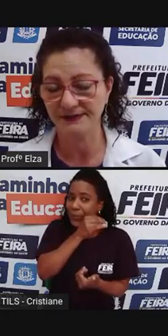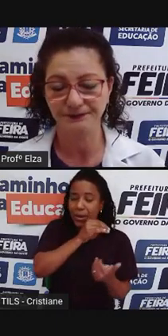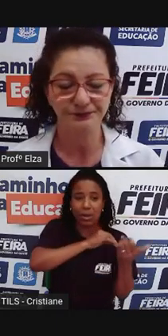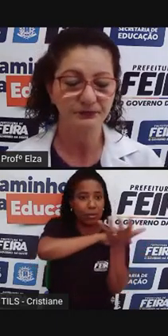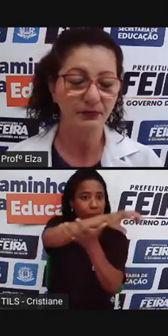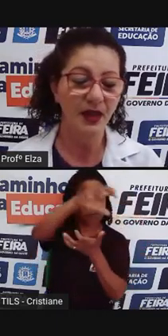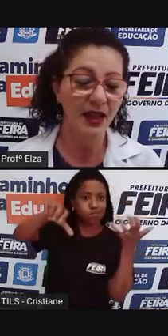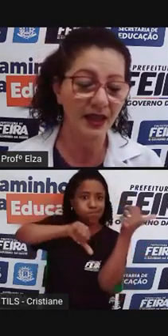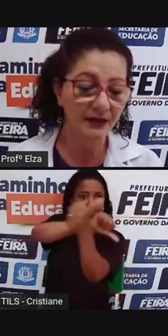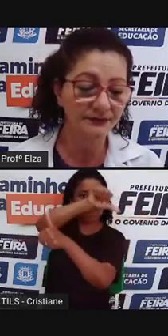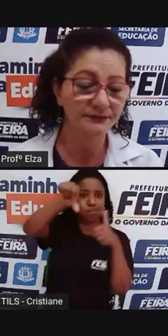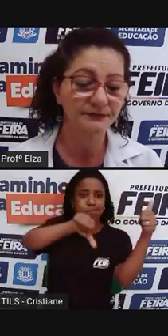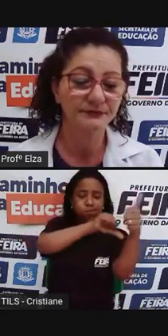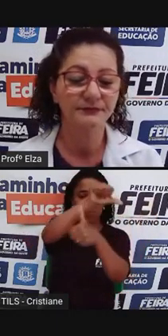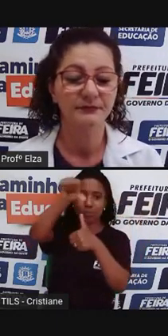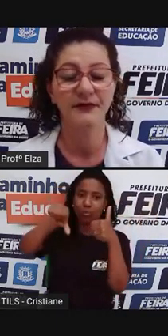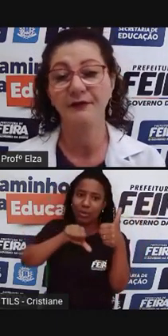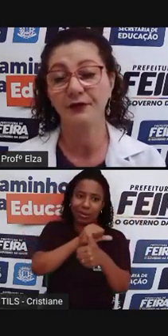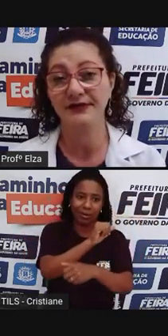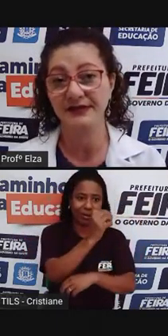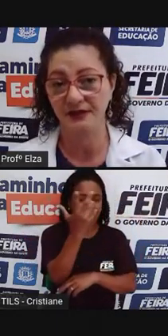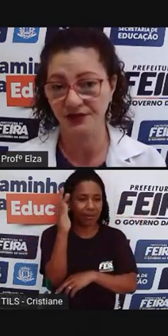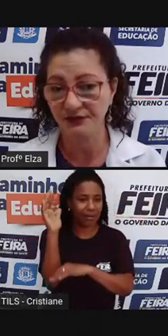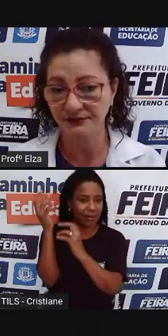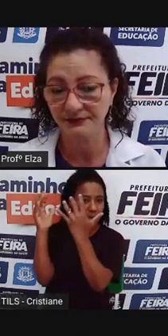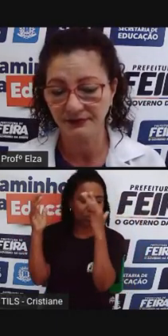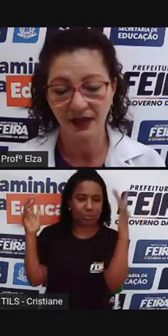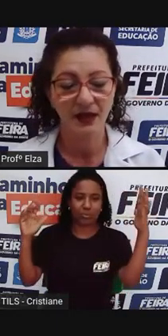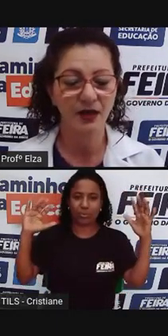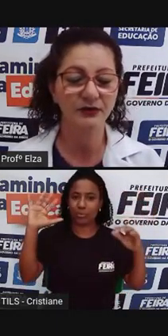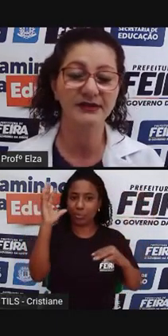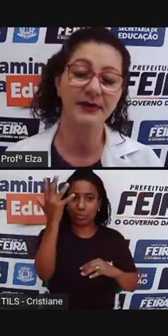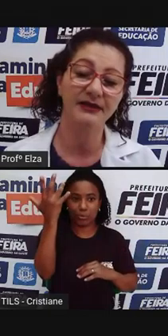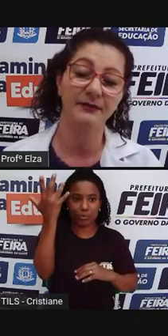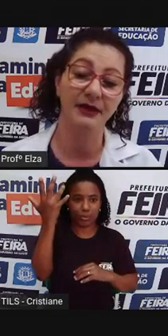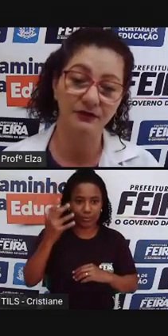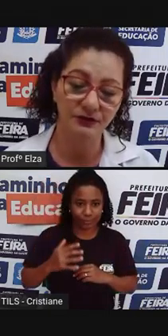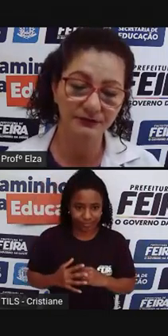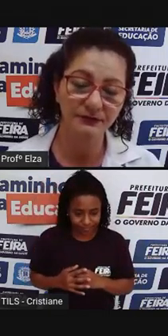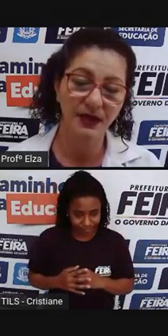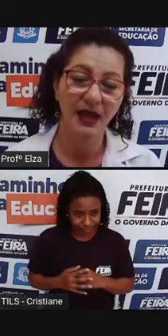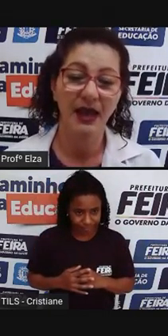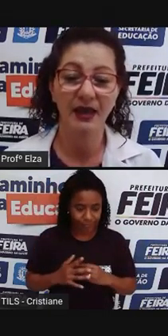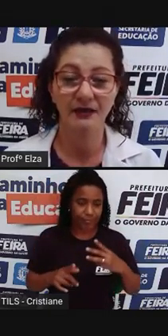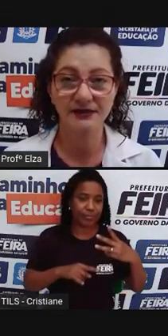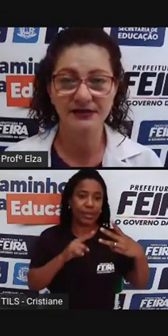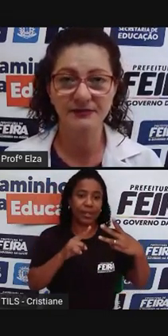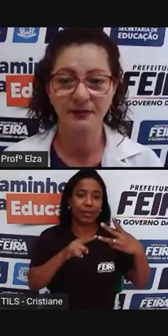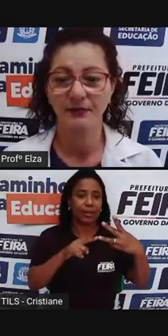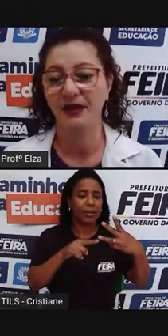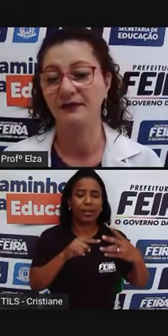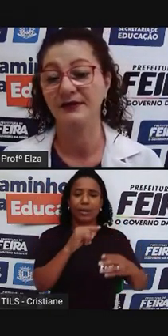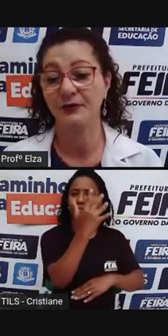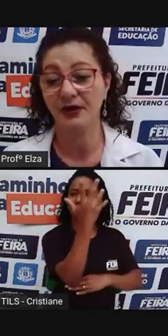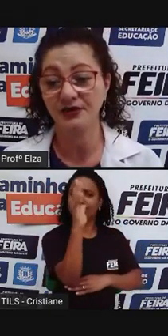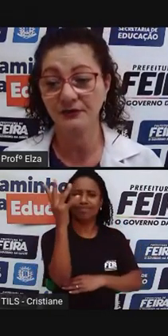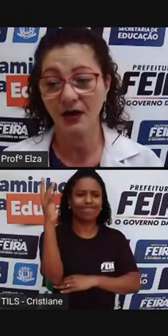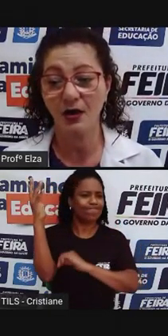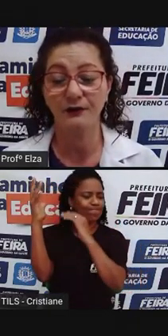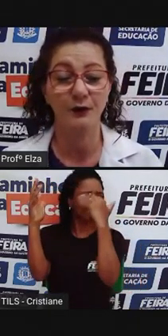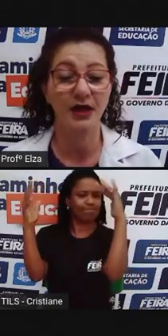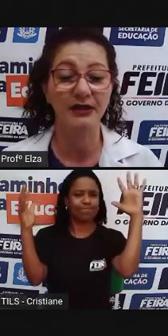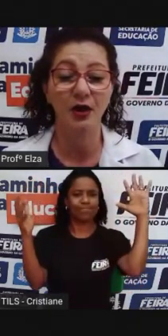climáticas. And deforestation, e o desmatamento, is the